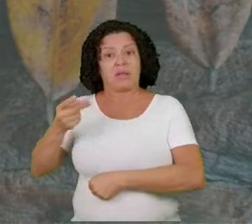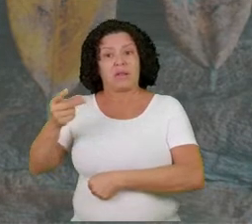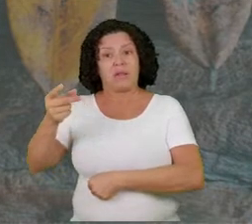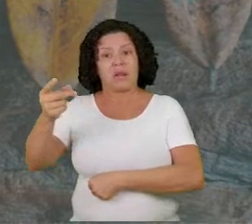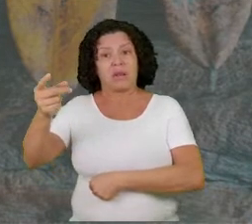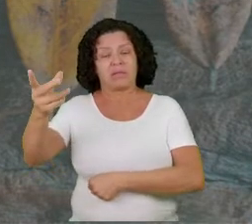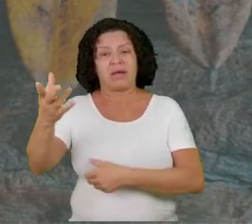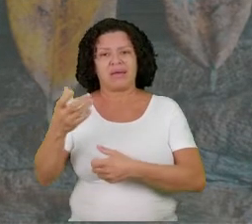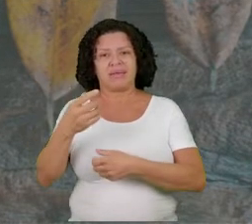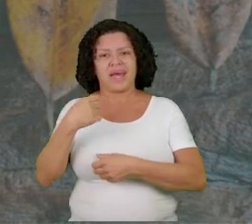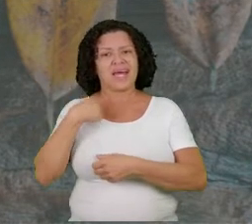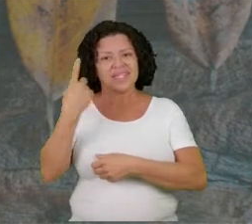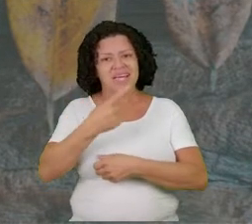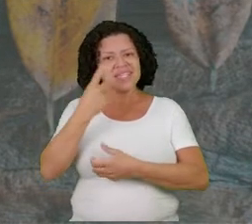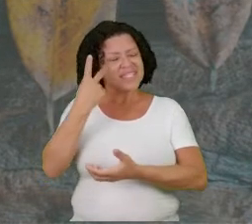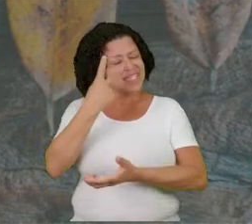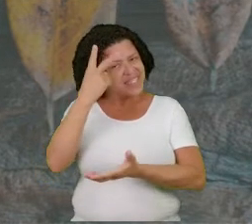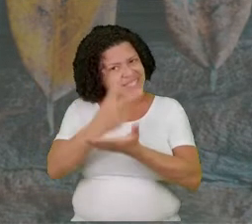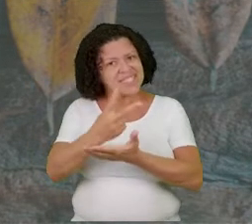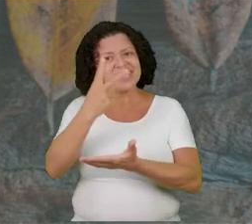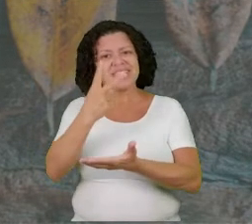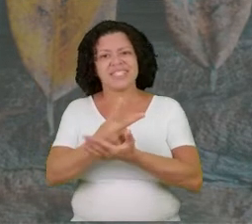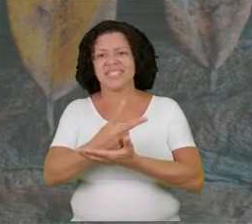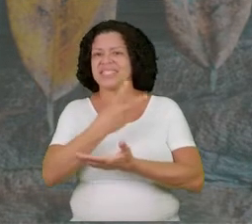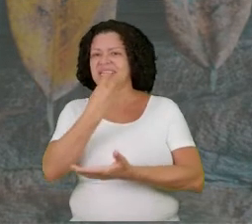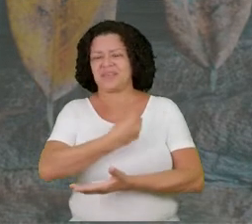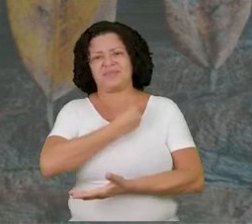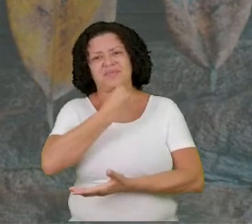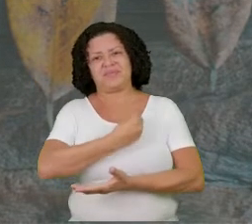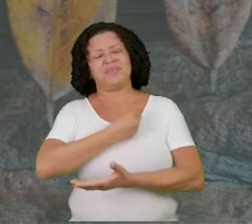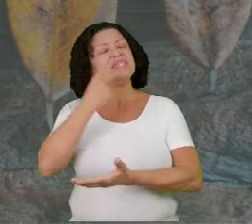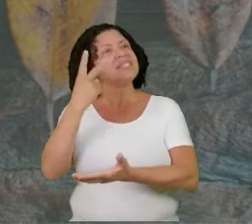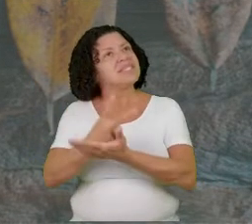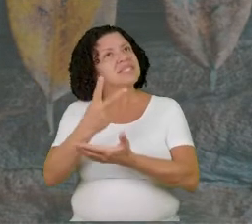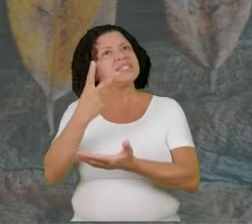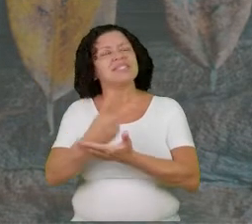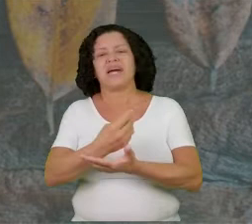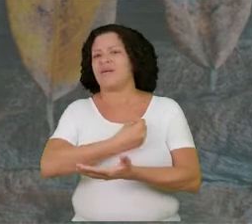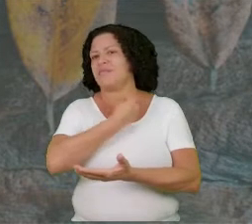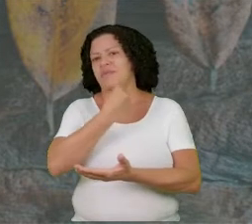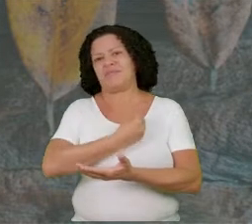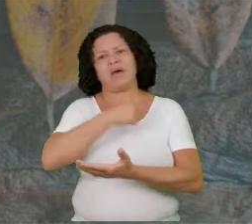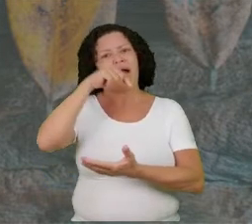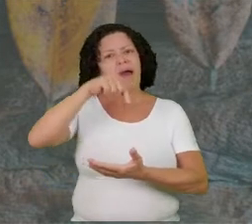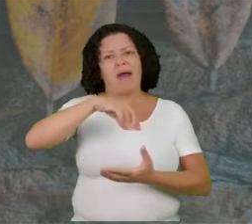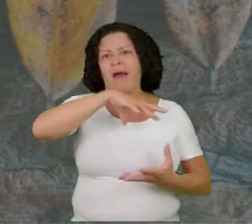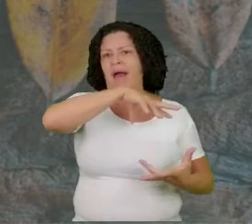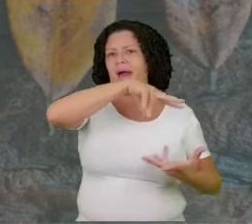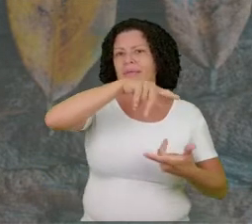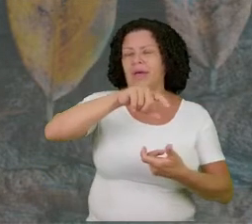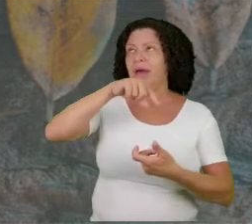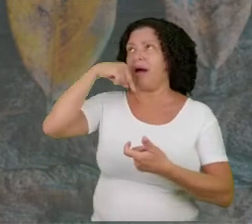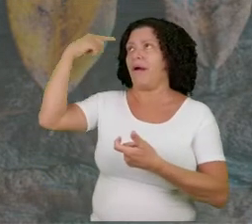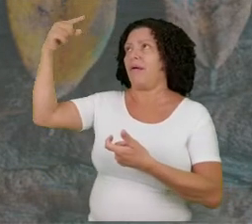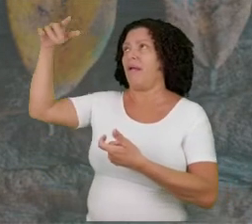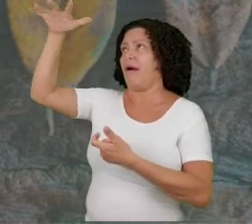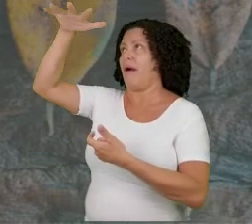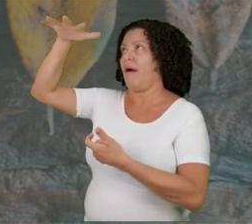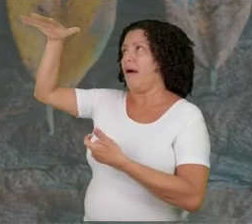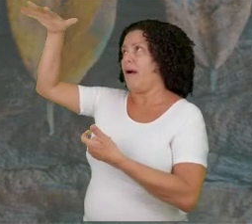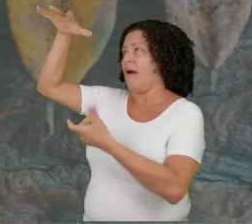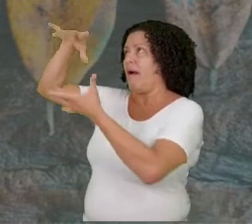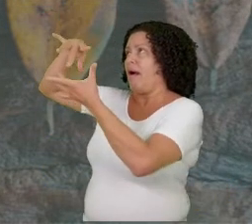né? Estaremos sempre vivos, estaremos sempre vivendo, seja aqui, seja lá, seja num